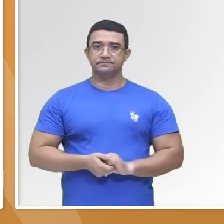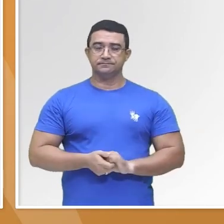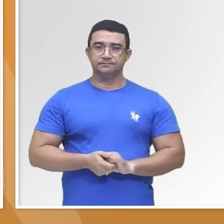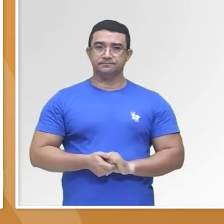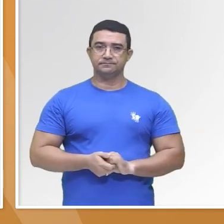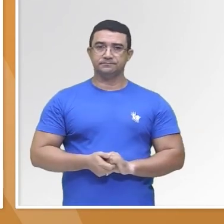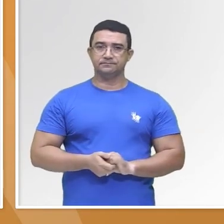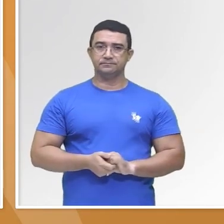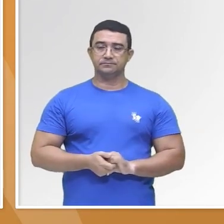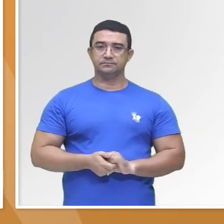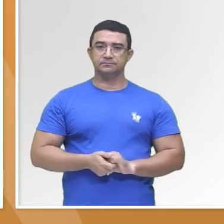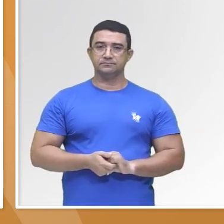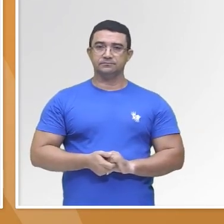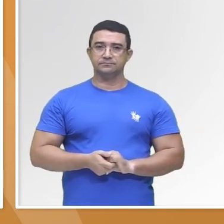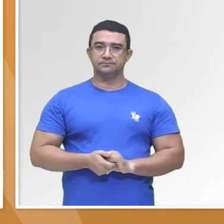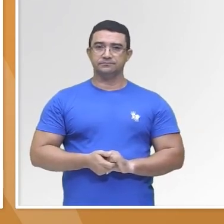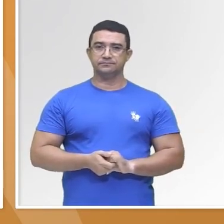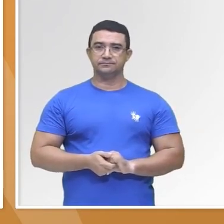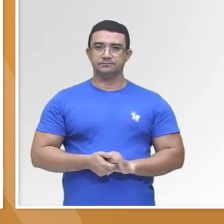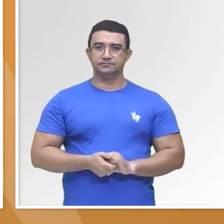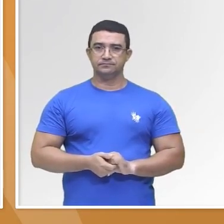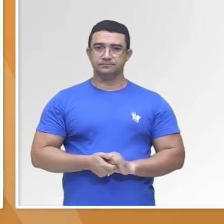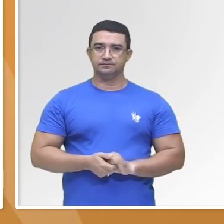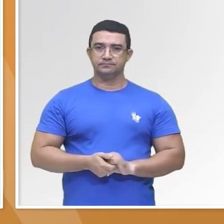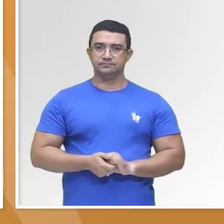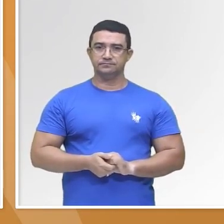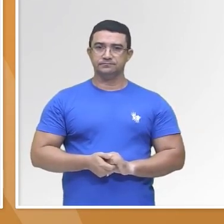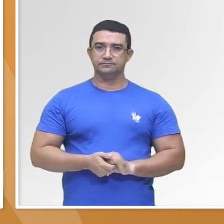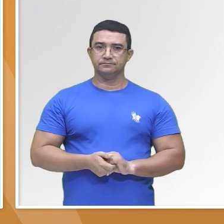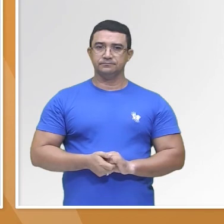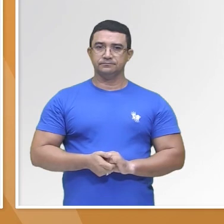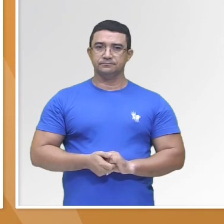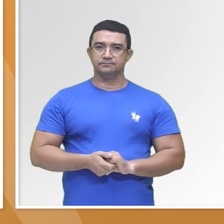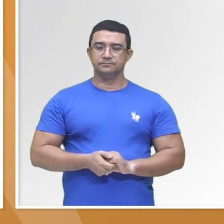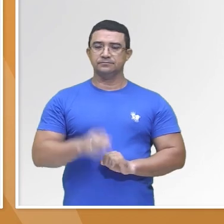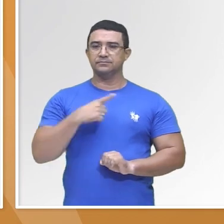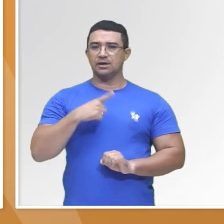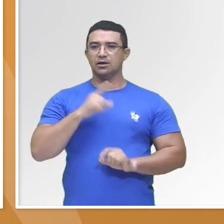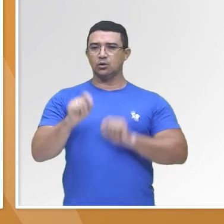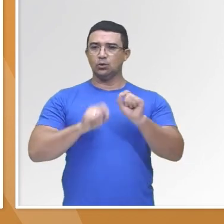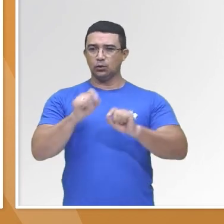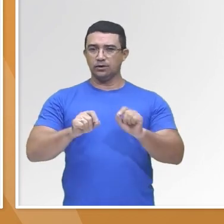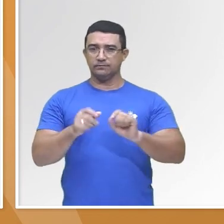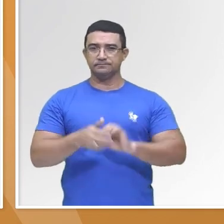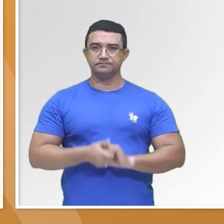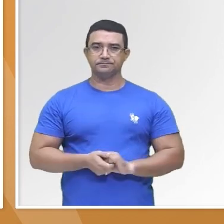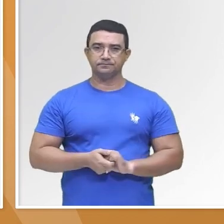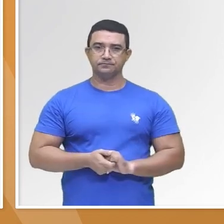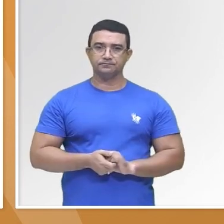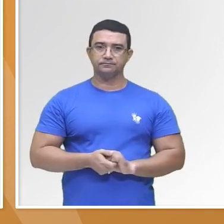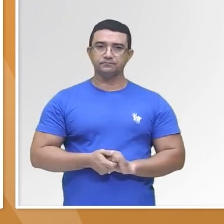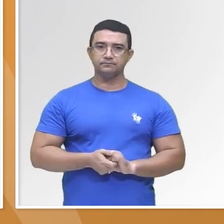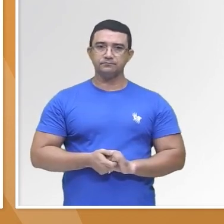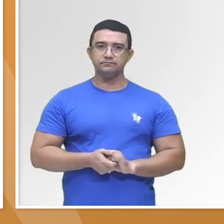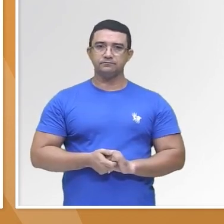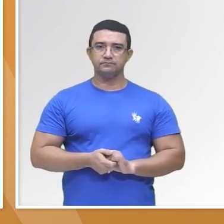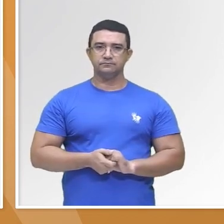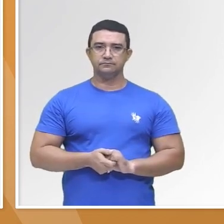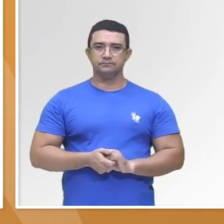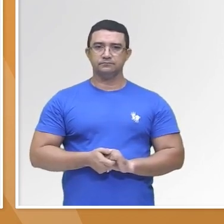essa evolução da taxa de desocupação no Amazonas. Então, nós temos aí, ali na